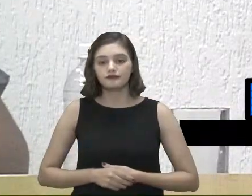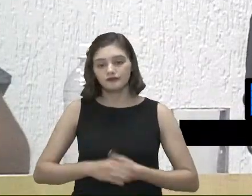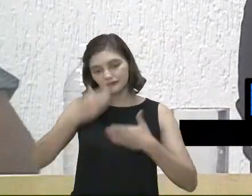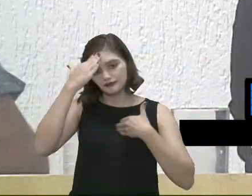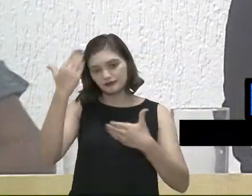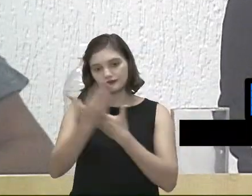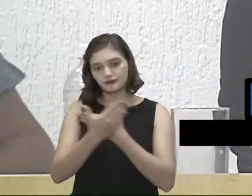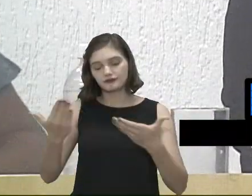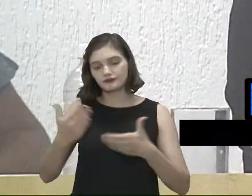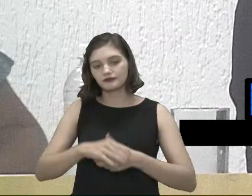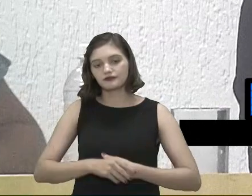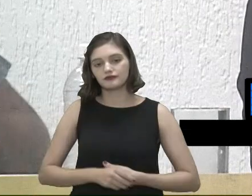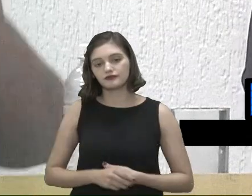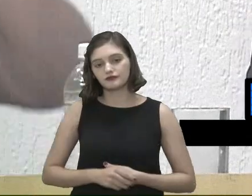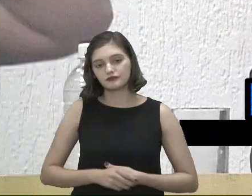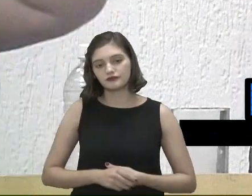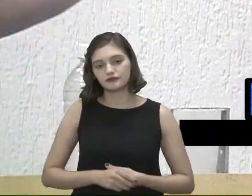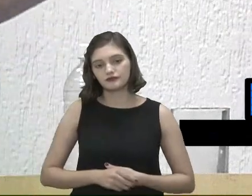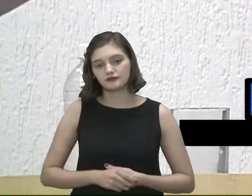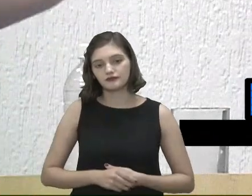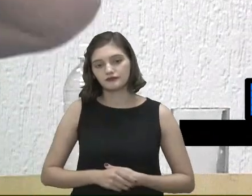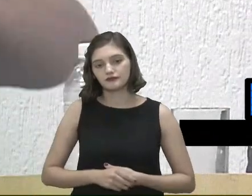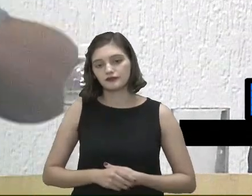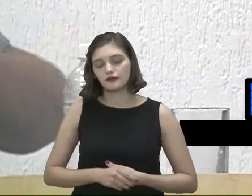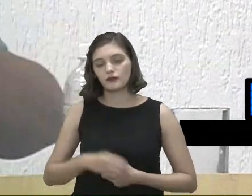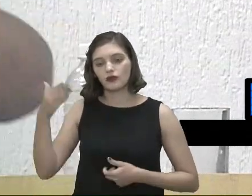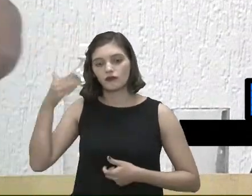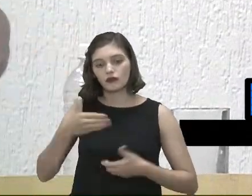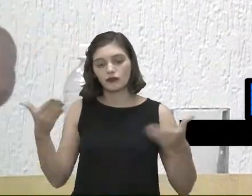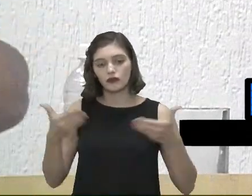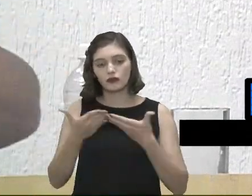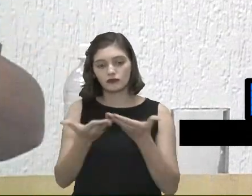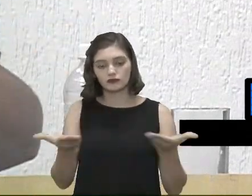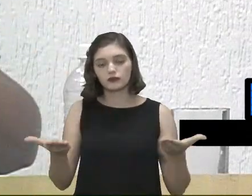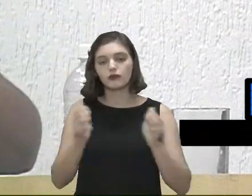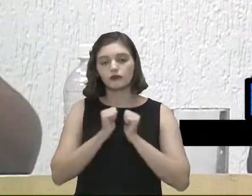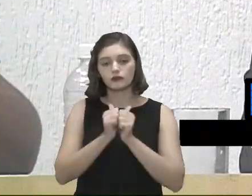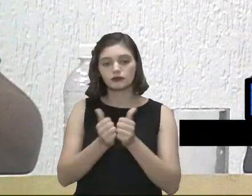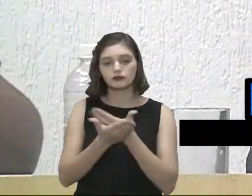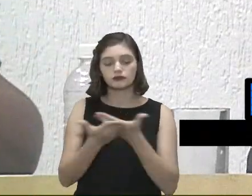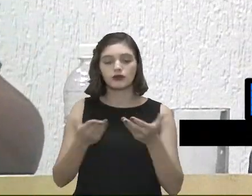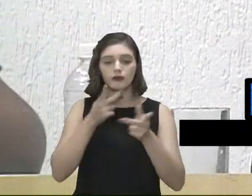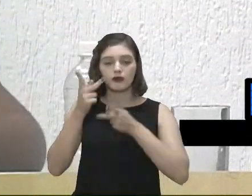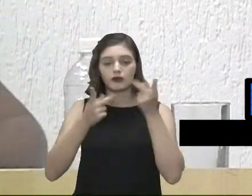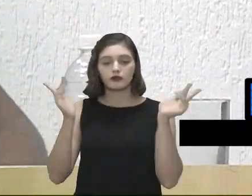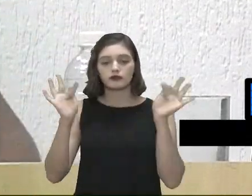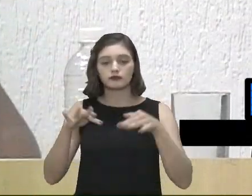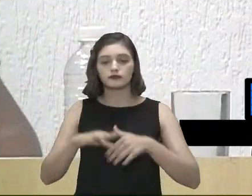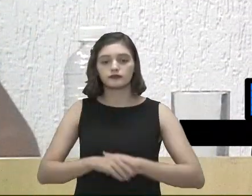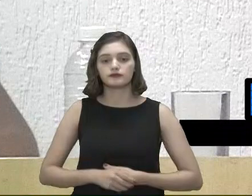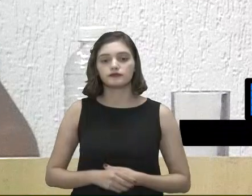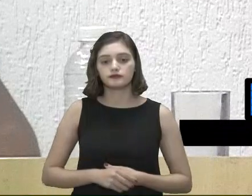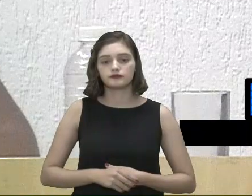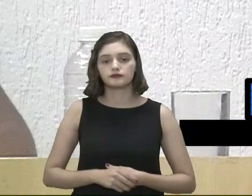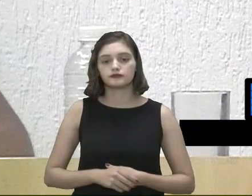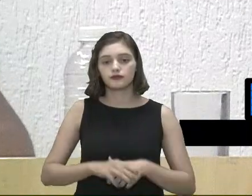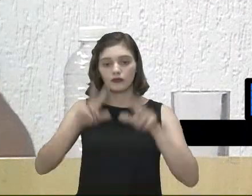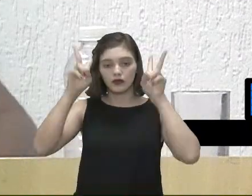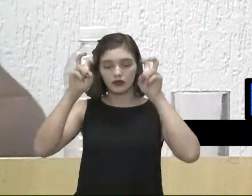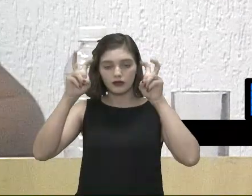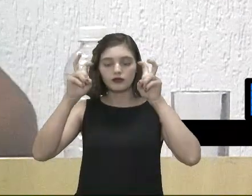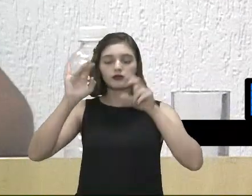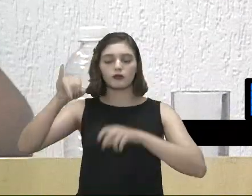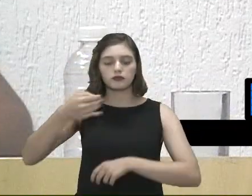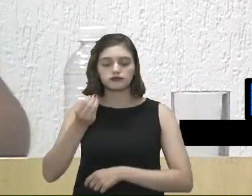Obrigado, minha querida. Eu venho aqui hoje com vocês para trazer minhas últimas considerações dentro dessa fala, dessa